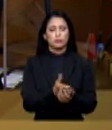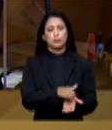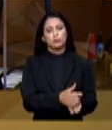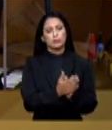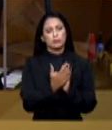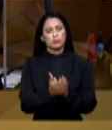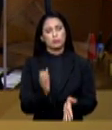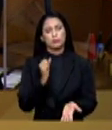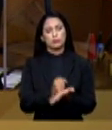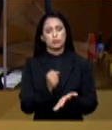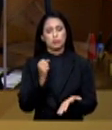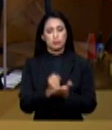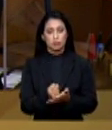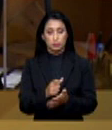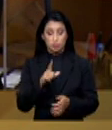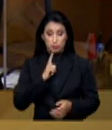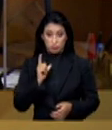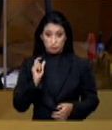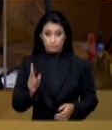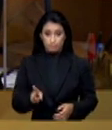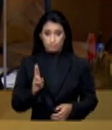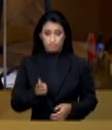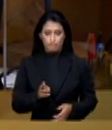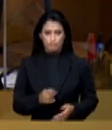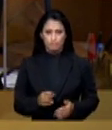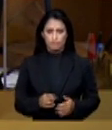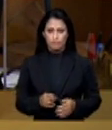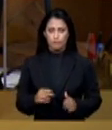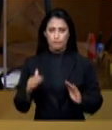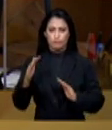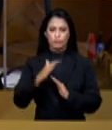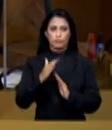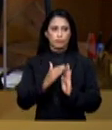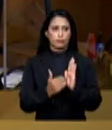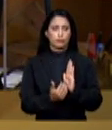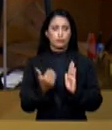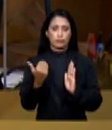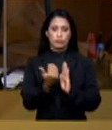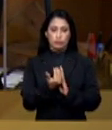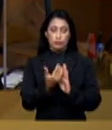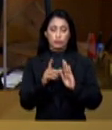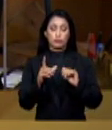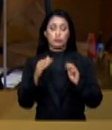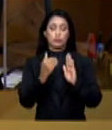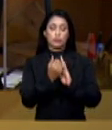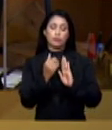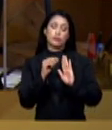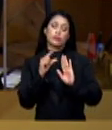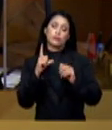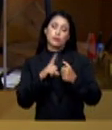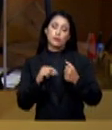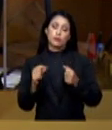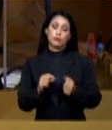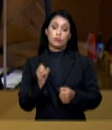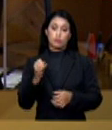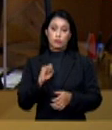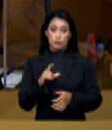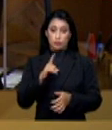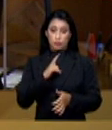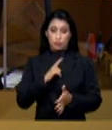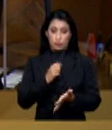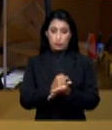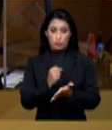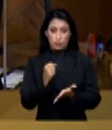efetivar a contratação respectiva mesmo se ultrapassado o limite previsto no caput deste artigo desde que tenha um contrato assinado